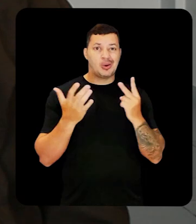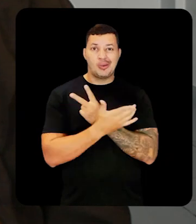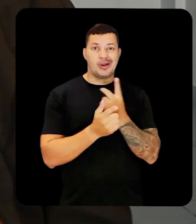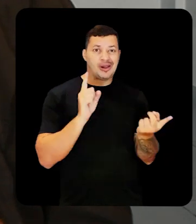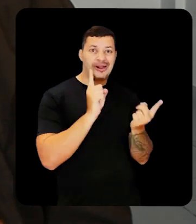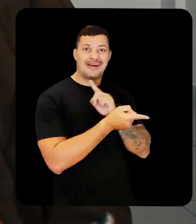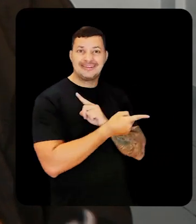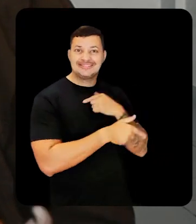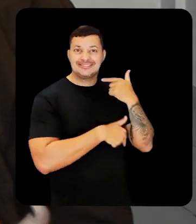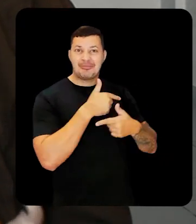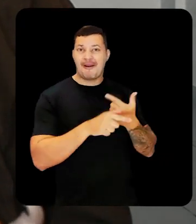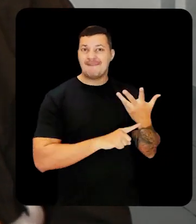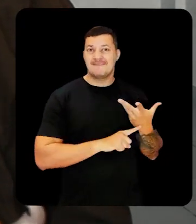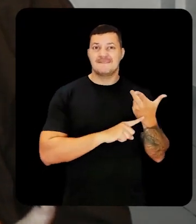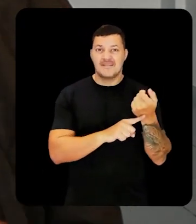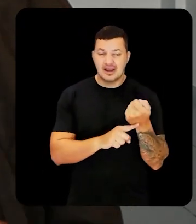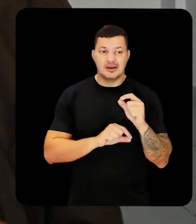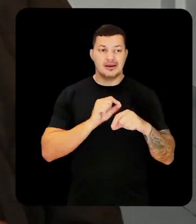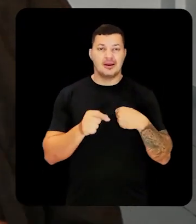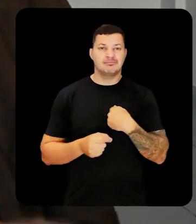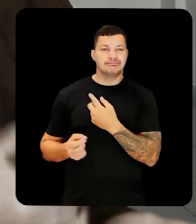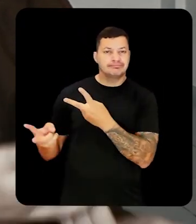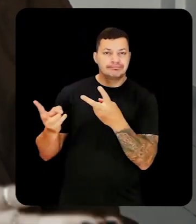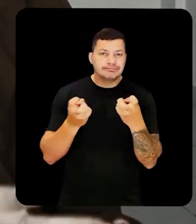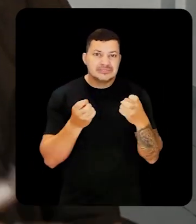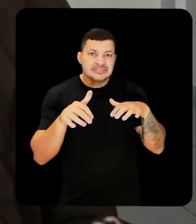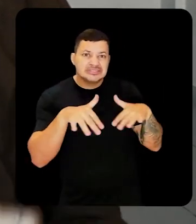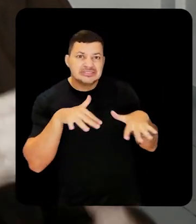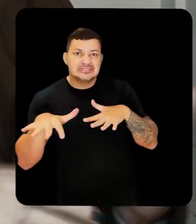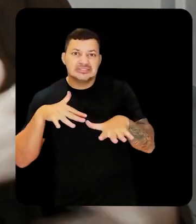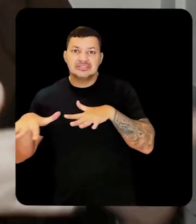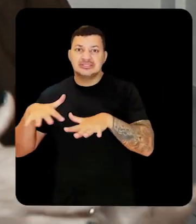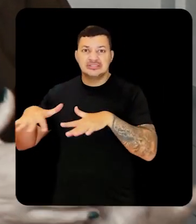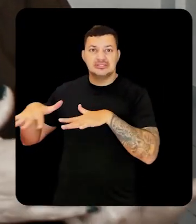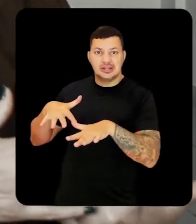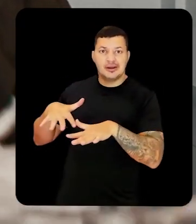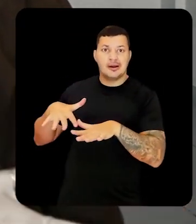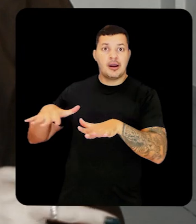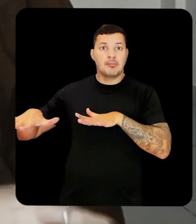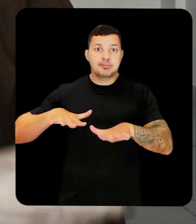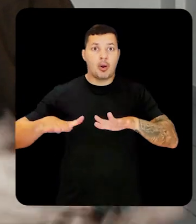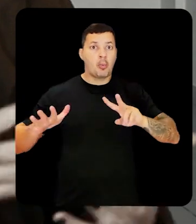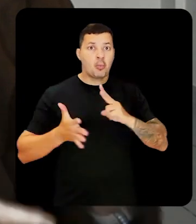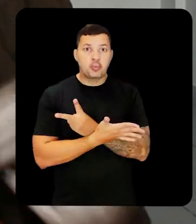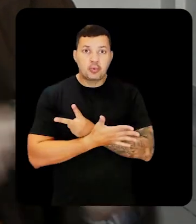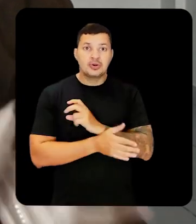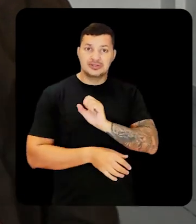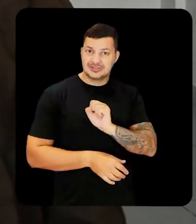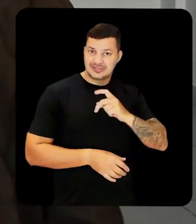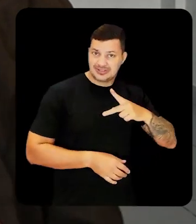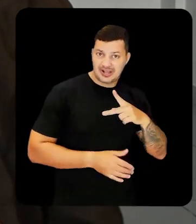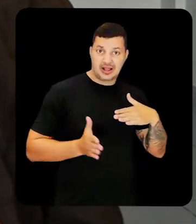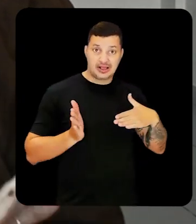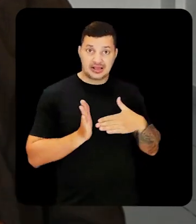gente que trabalha com arte, assim, né? Eu via esse movimento acontecendo em São Pedro,